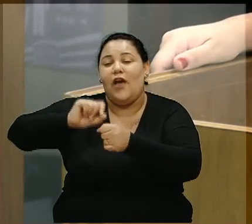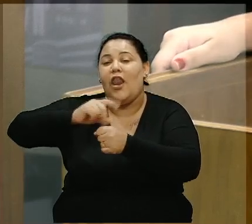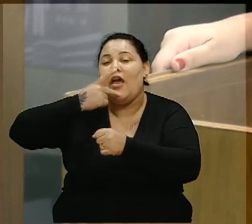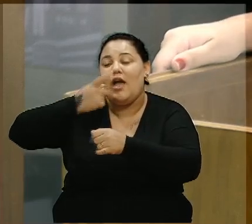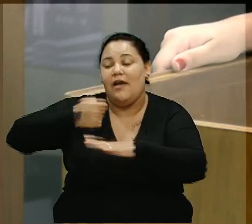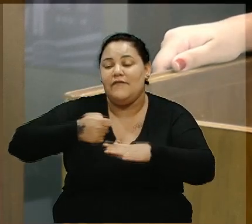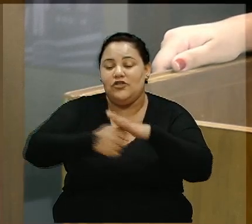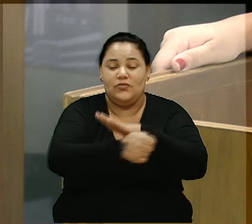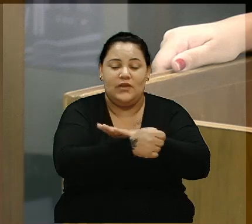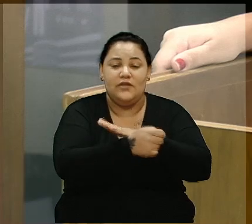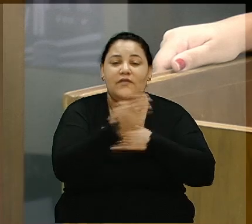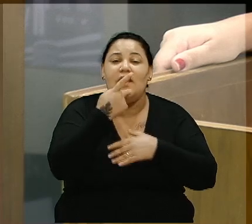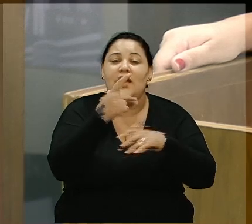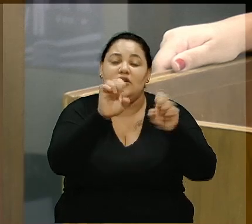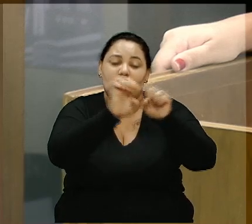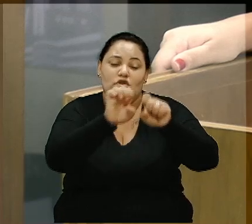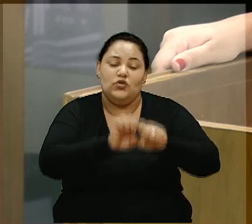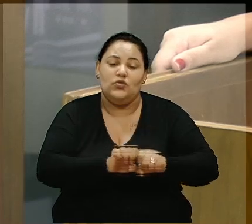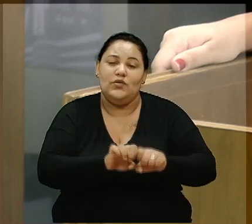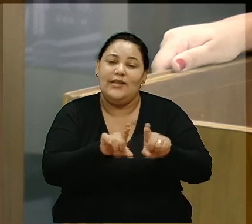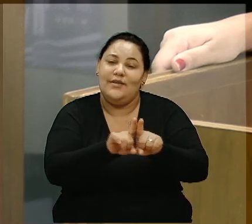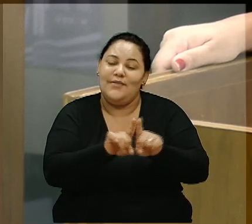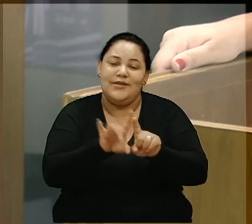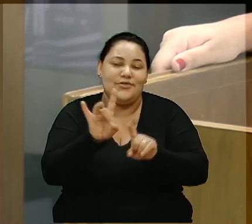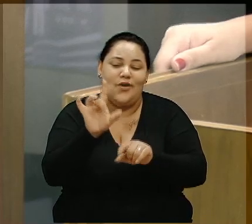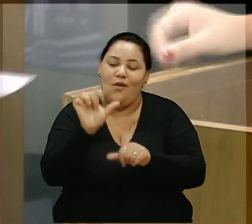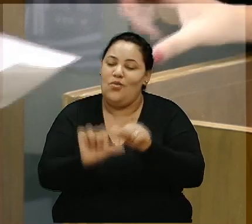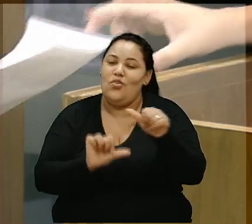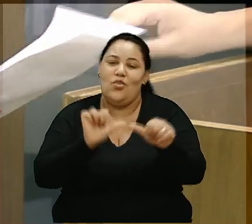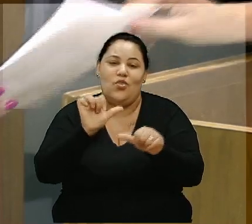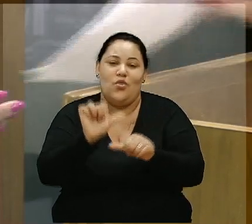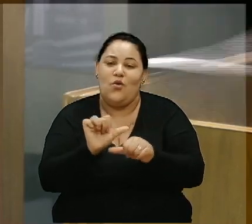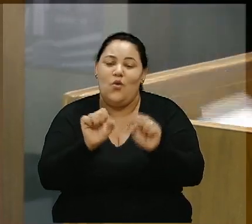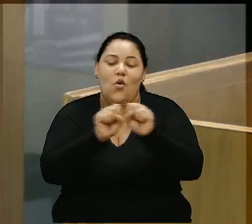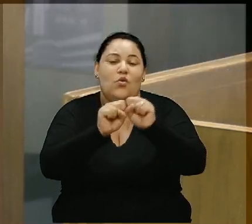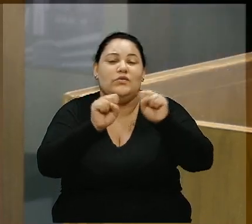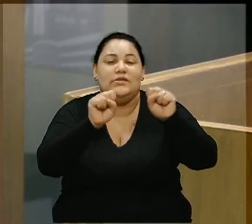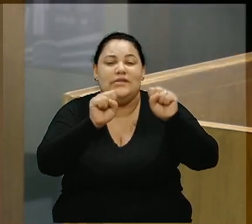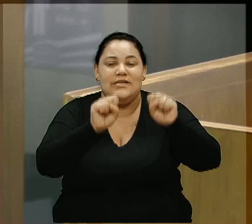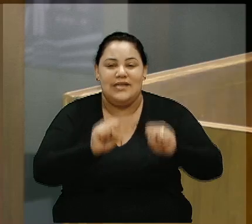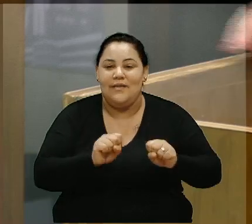em questão de infraestrutura e só modificou o sistema